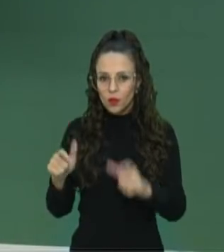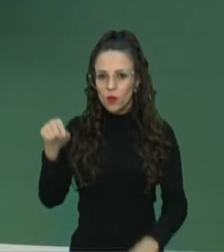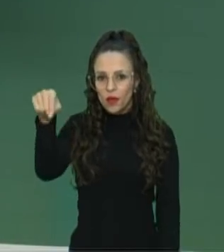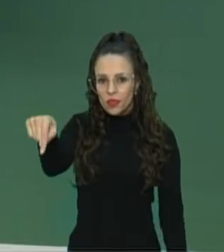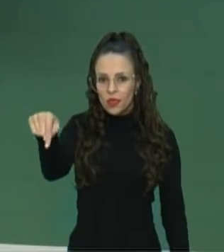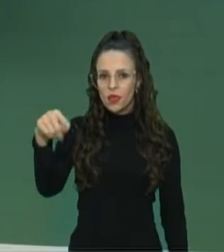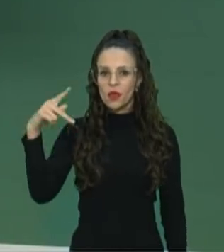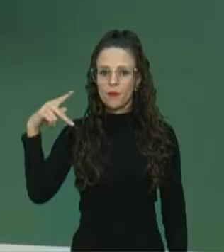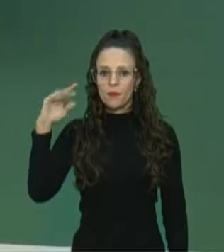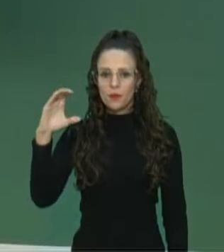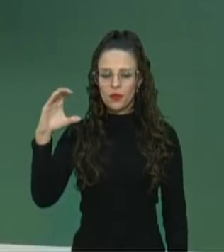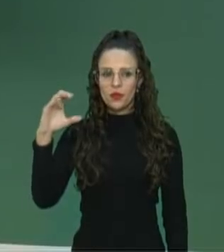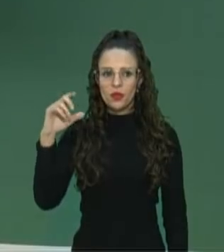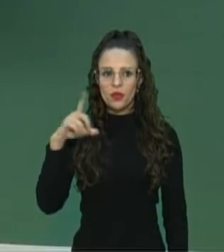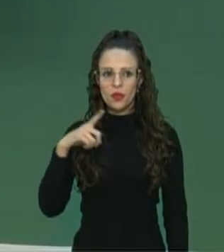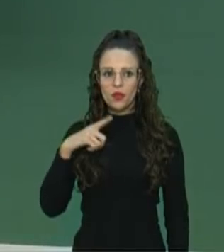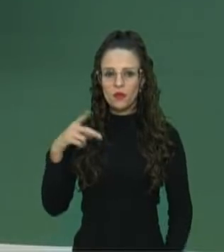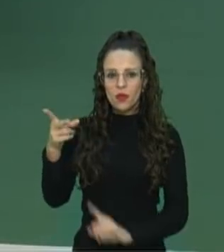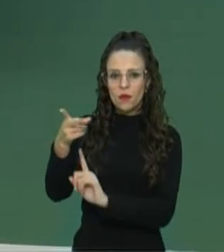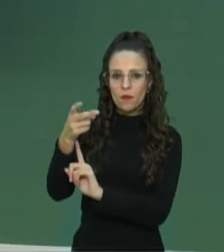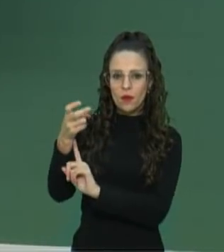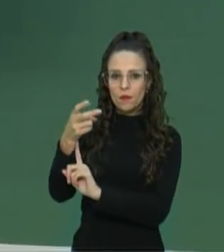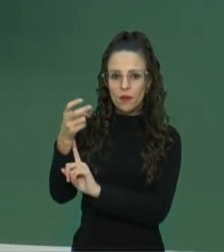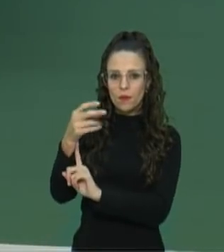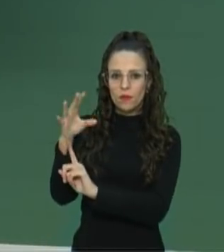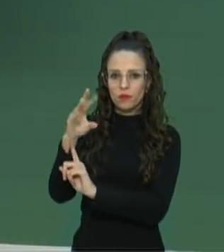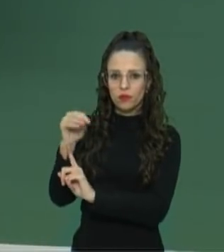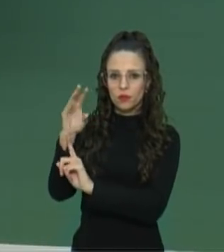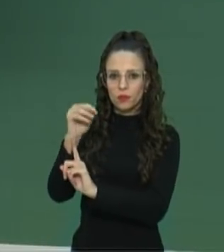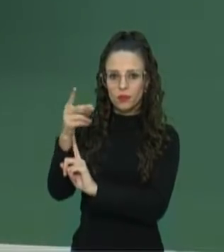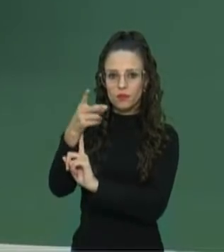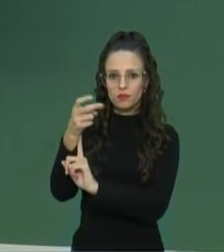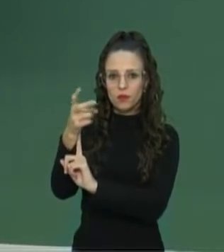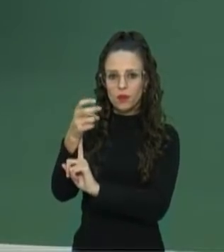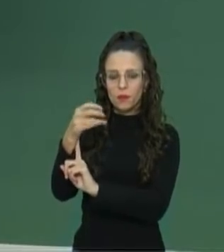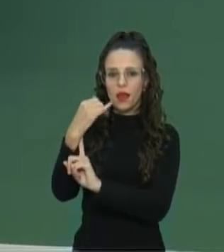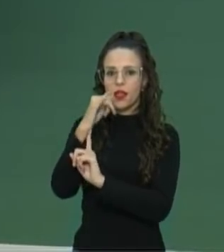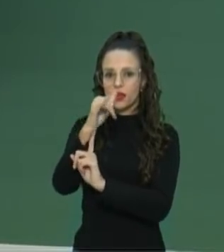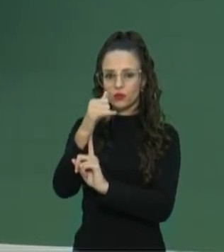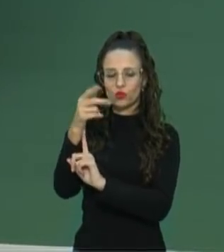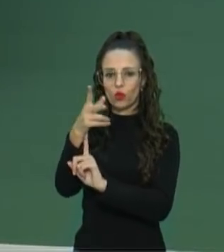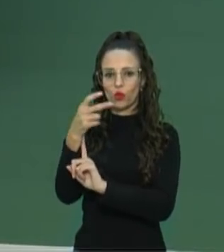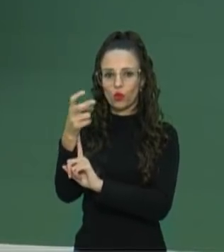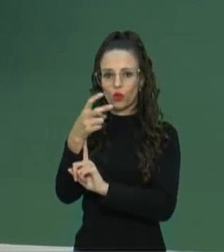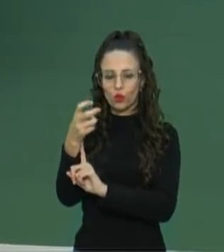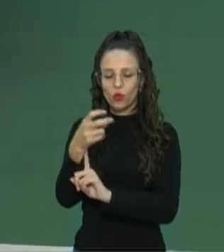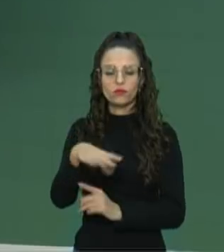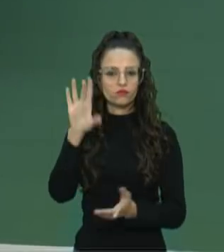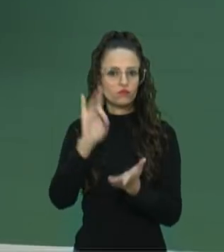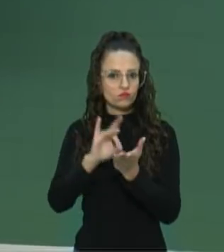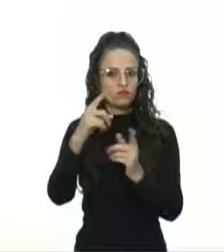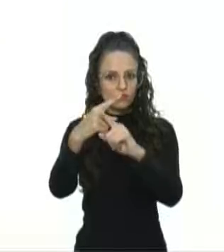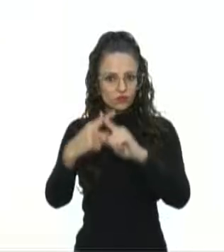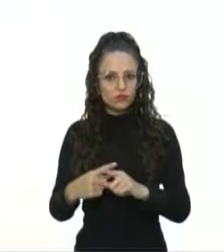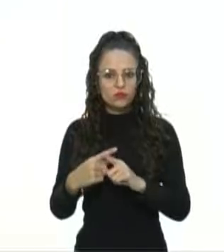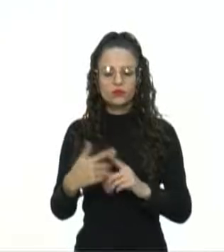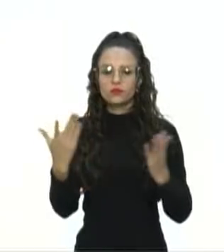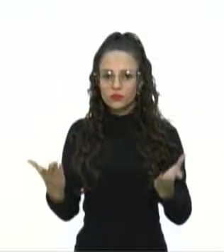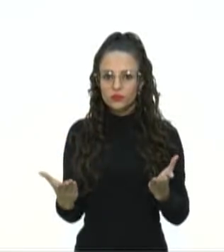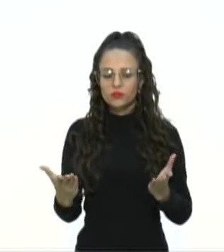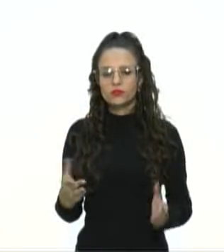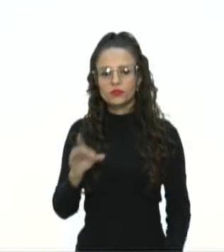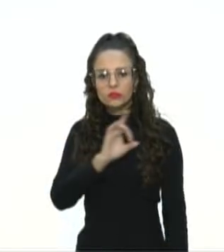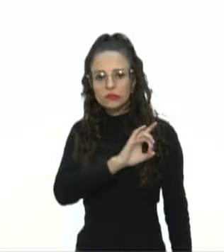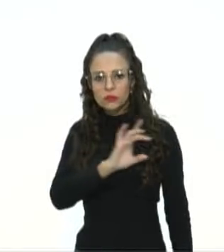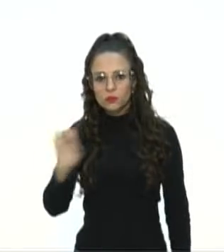vocês podem ver, aqui tem o prisma e logo acima tem esse sensor eletrônico em competições oficiais, né? Então, cada atleta,